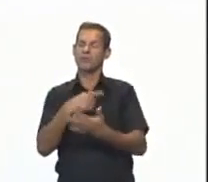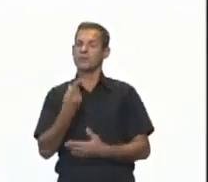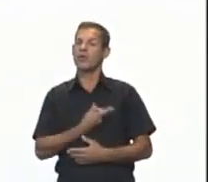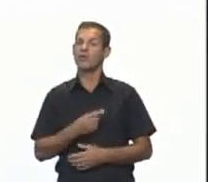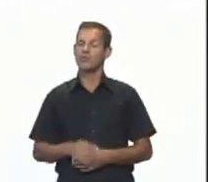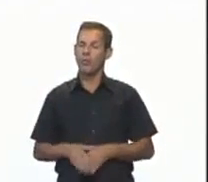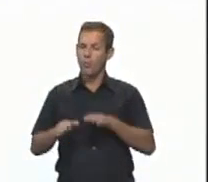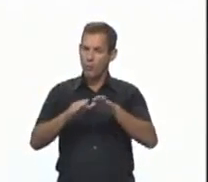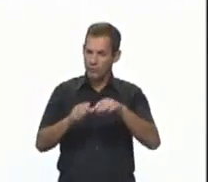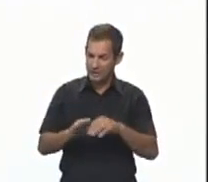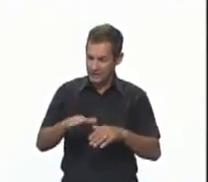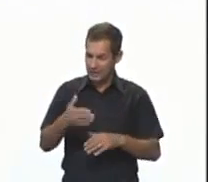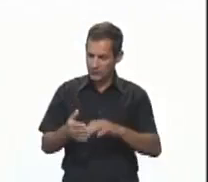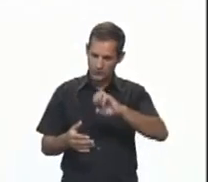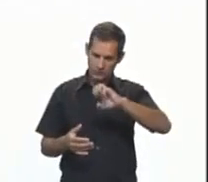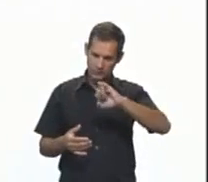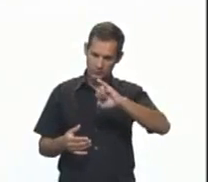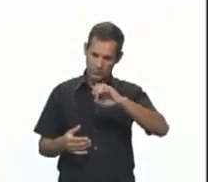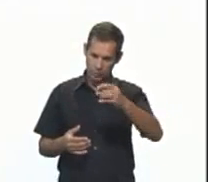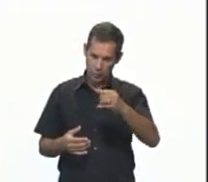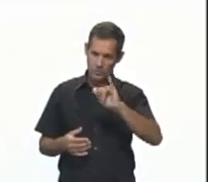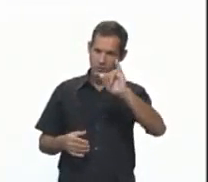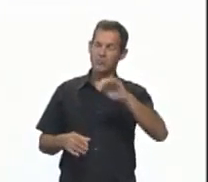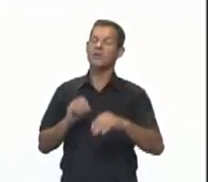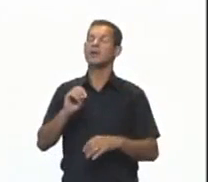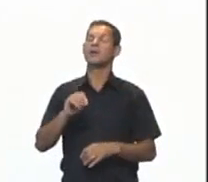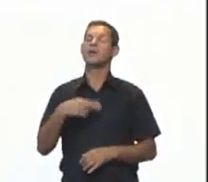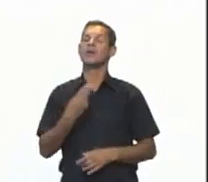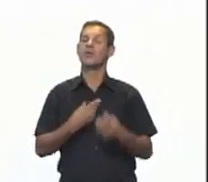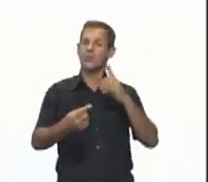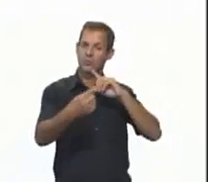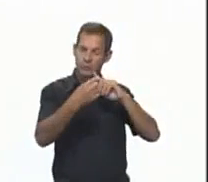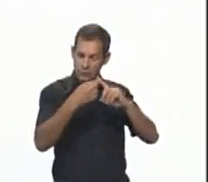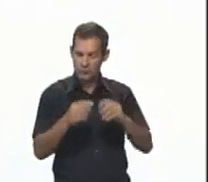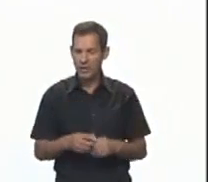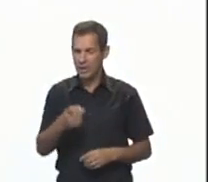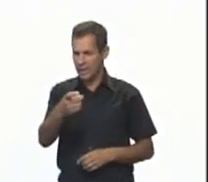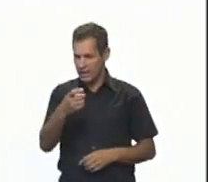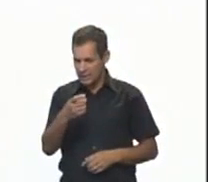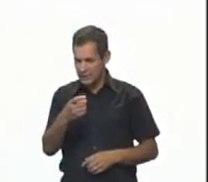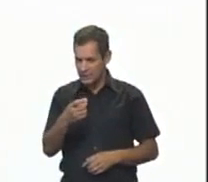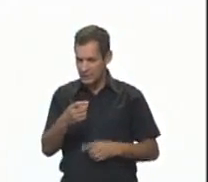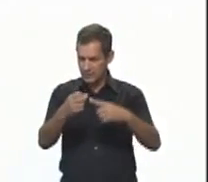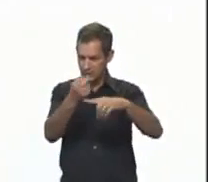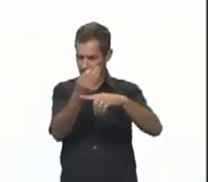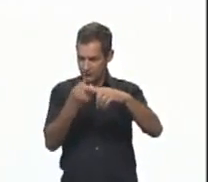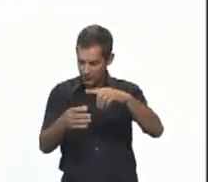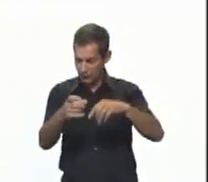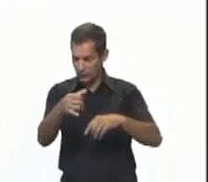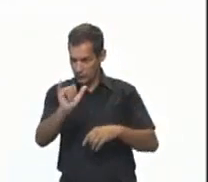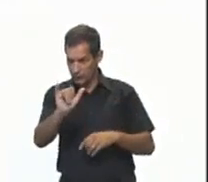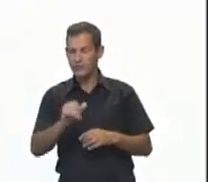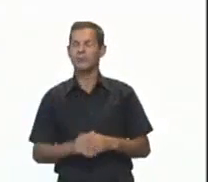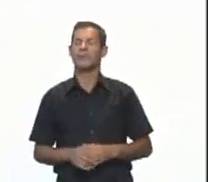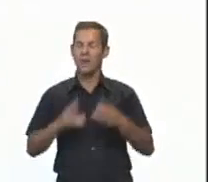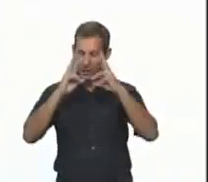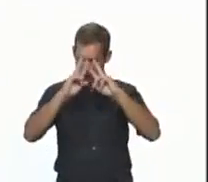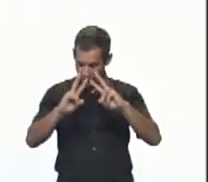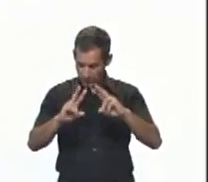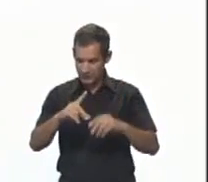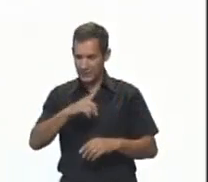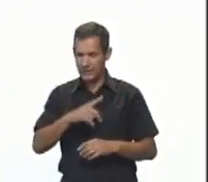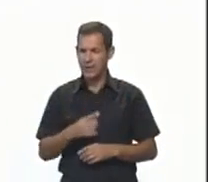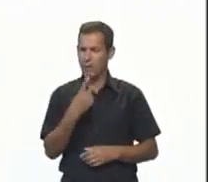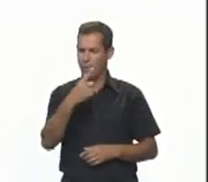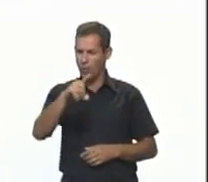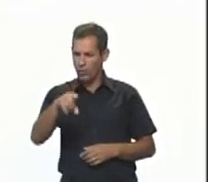não está rotacionando em torno do eixo y. Qual que é o nosso objetivo? X em função de y. Então, observe aqui, a gente